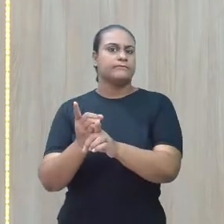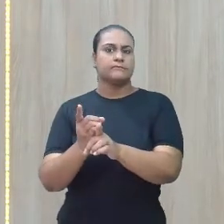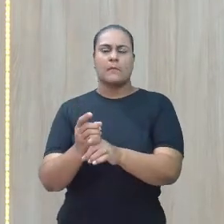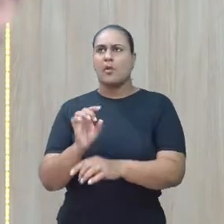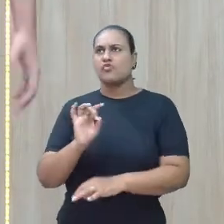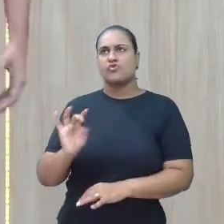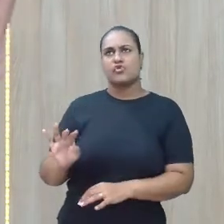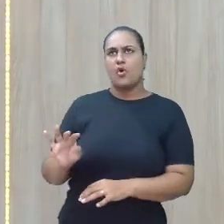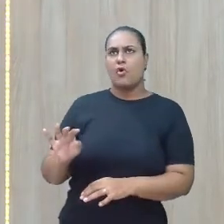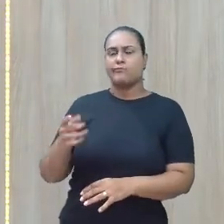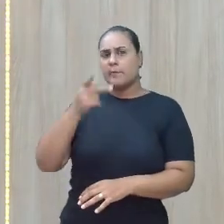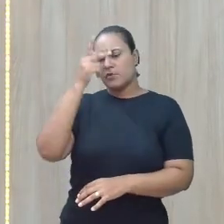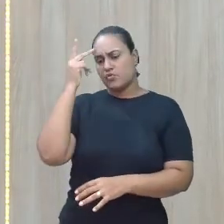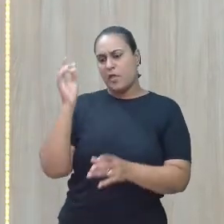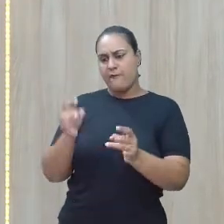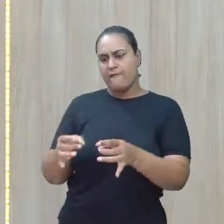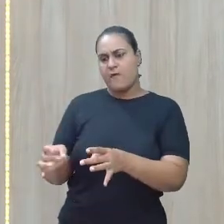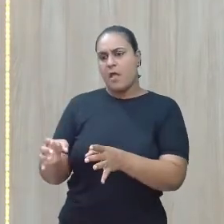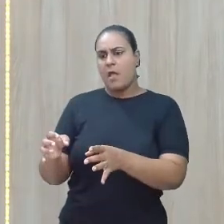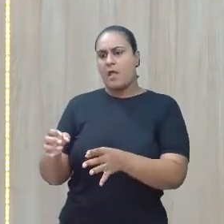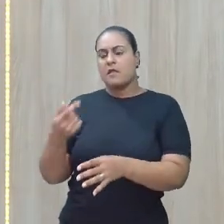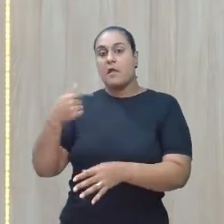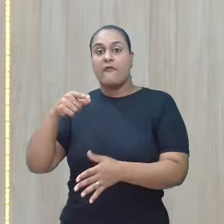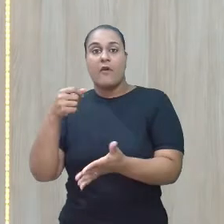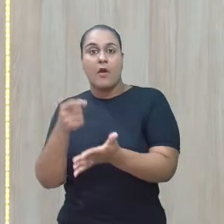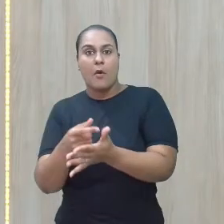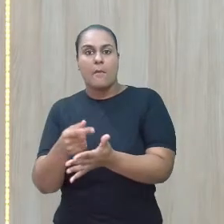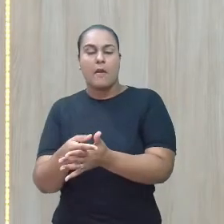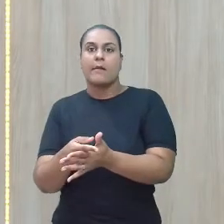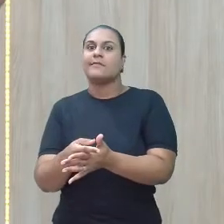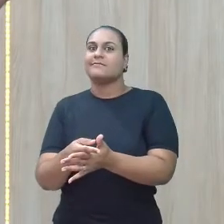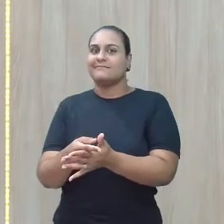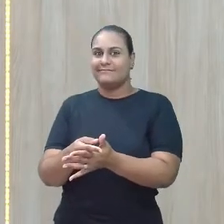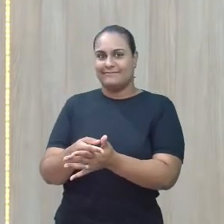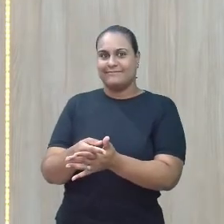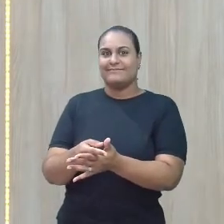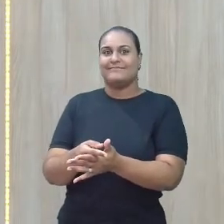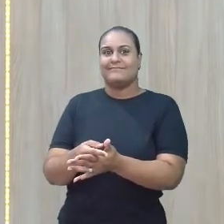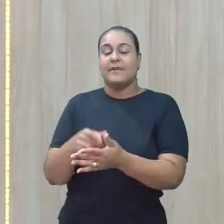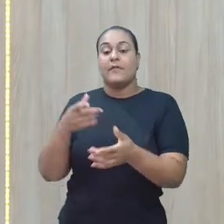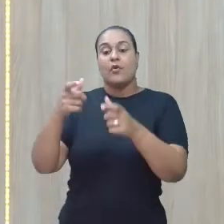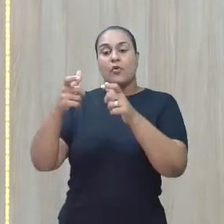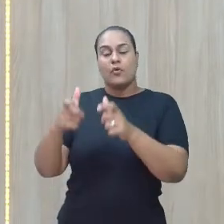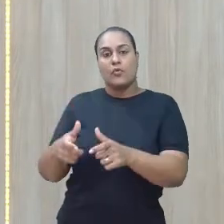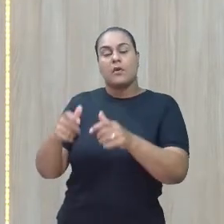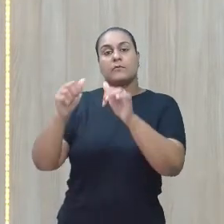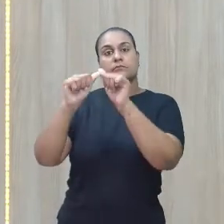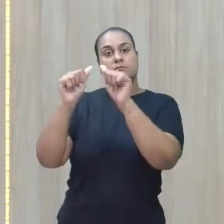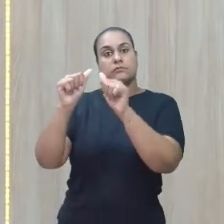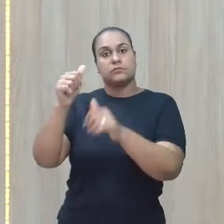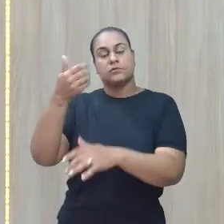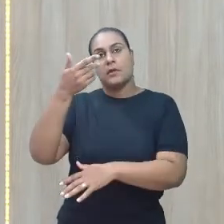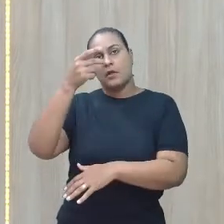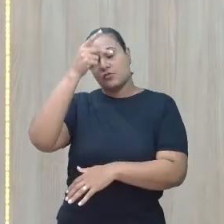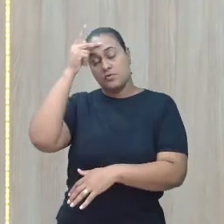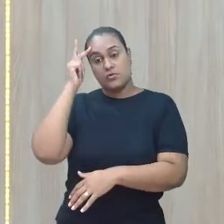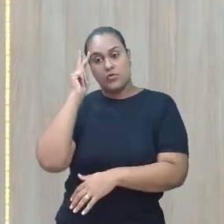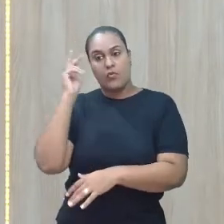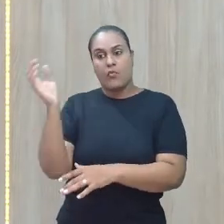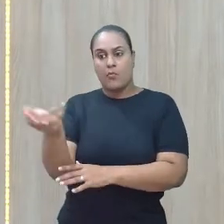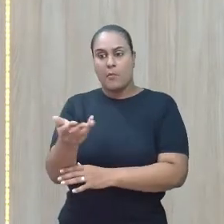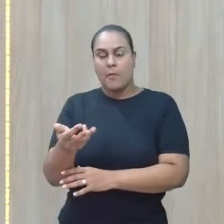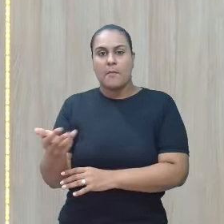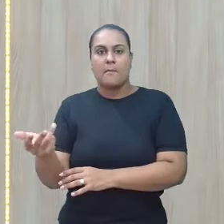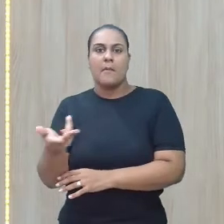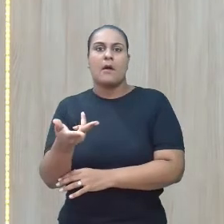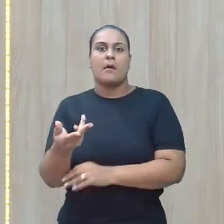estão comercializando os produtos cotidianos, como também de turistas, como um lugar onde os artistas, né, os produtores dessa